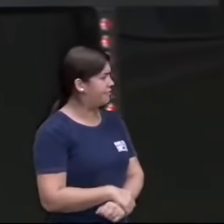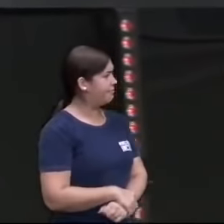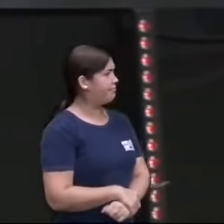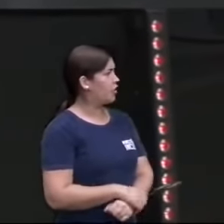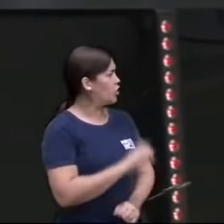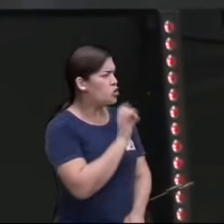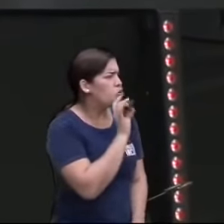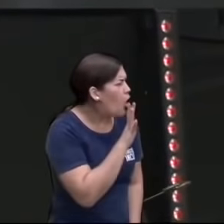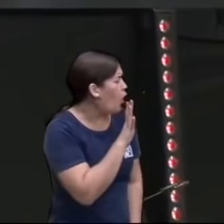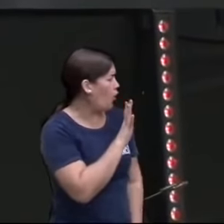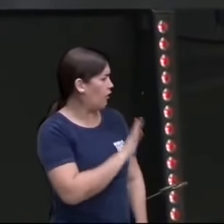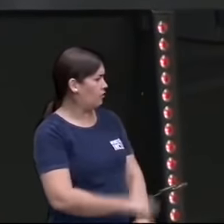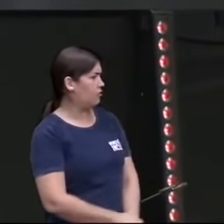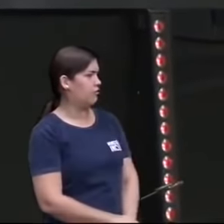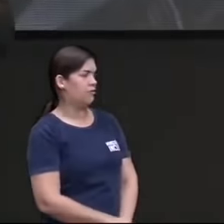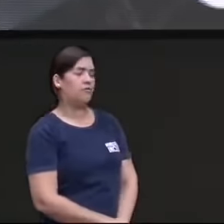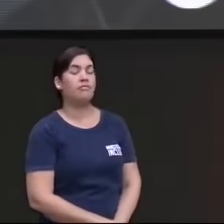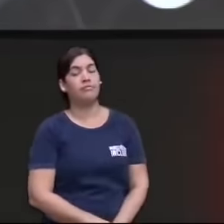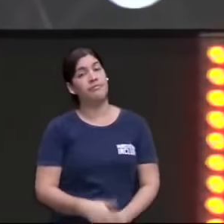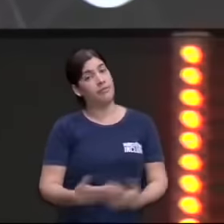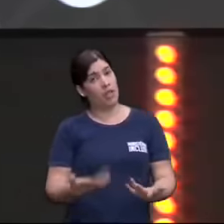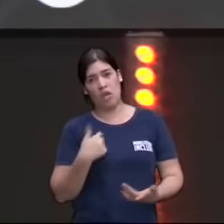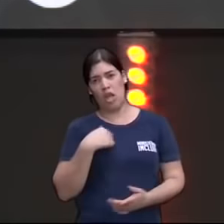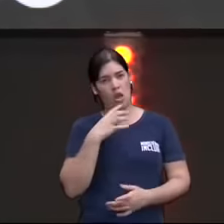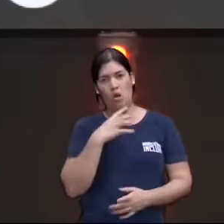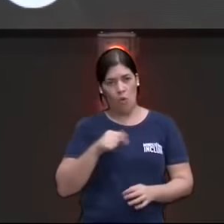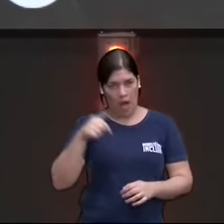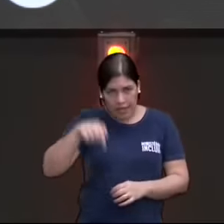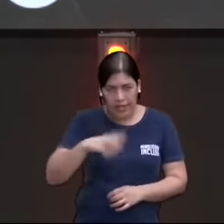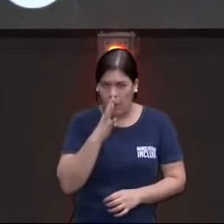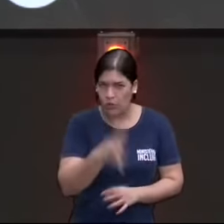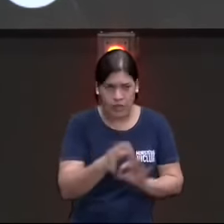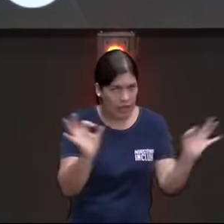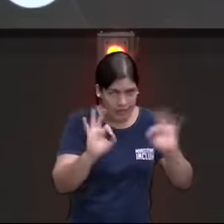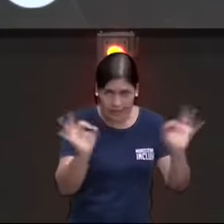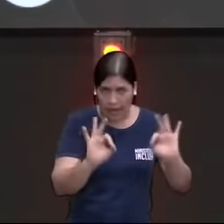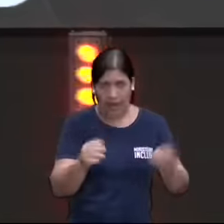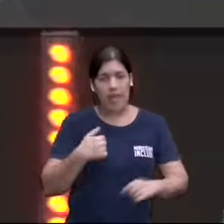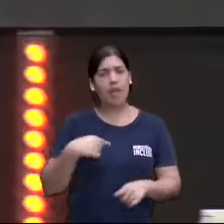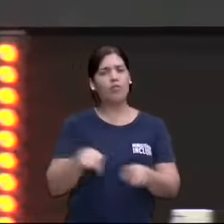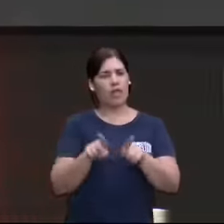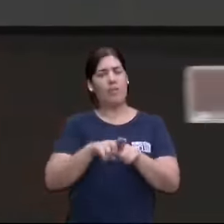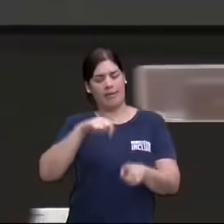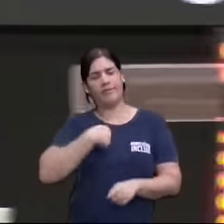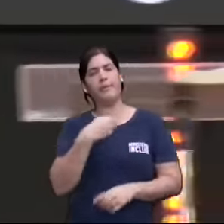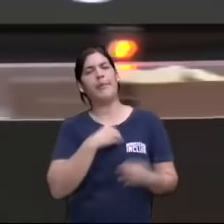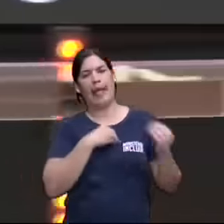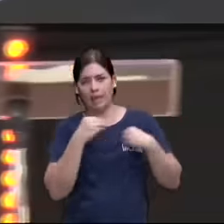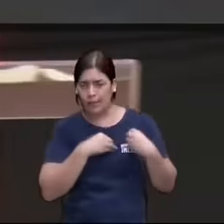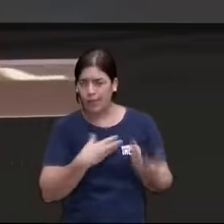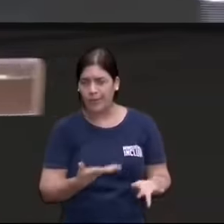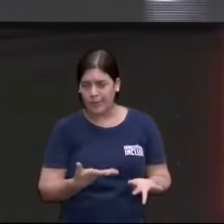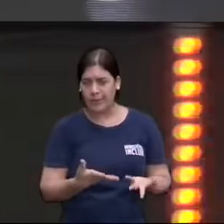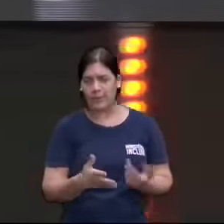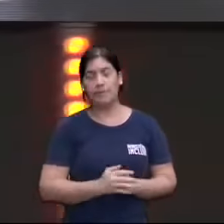É só isso. Gente, olha só, não estou aqui para acusar ninguém, não, porque eu também sou pecador.